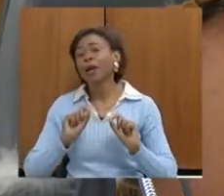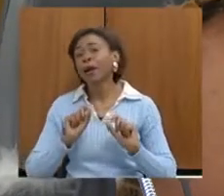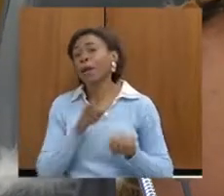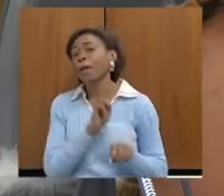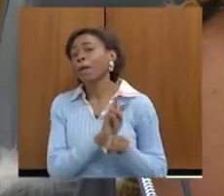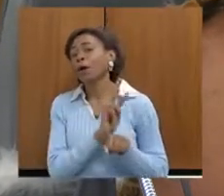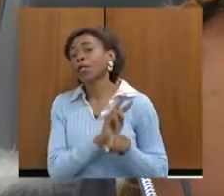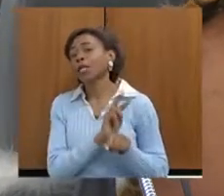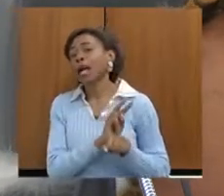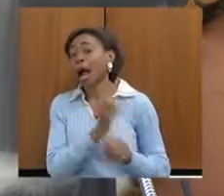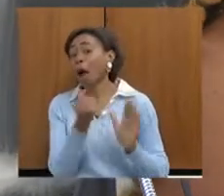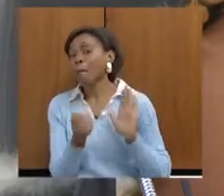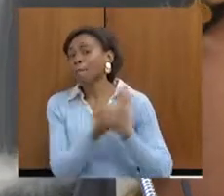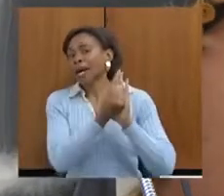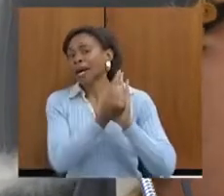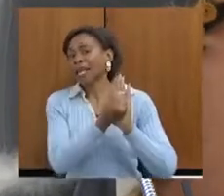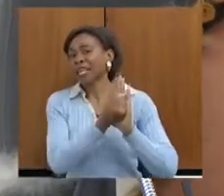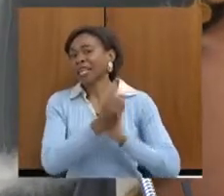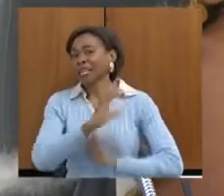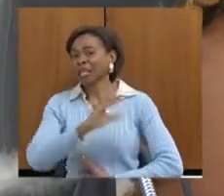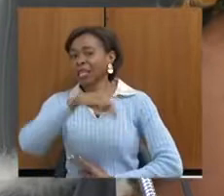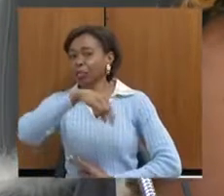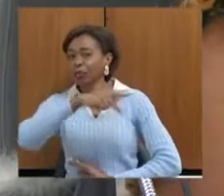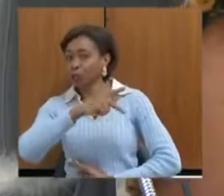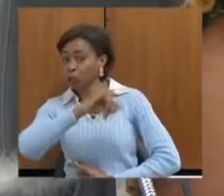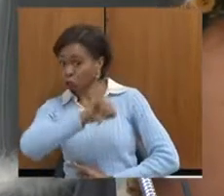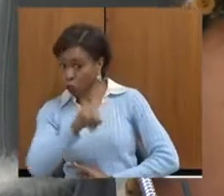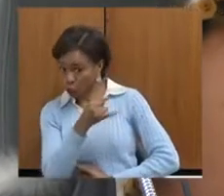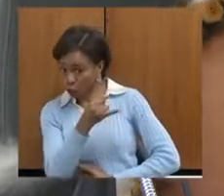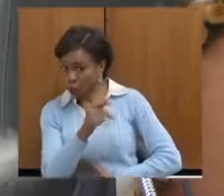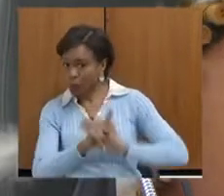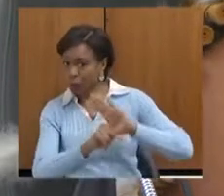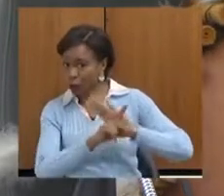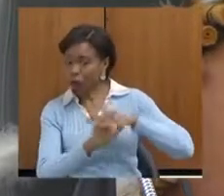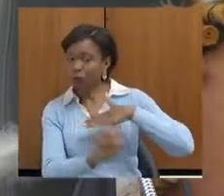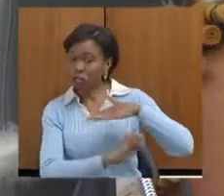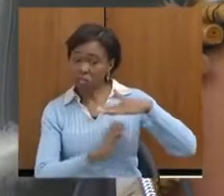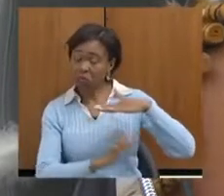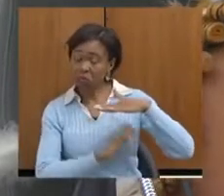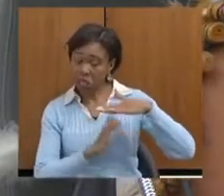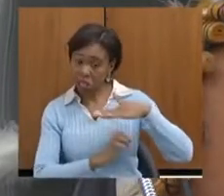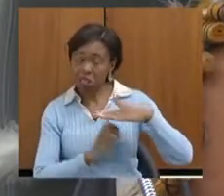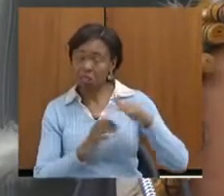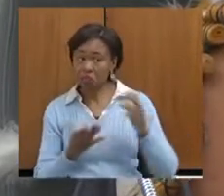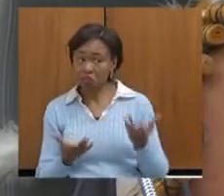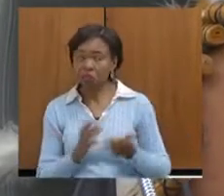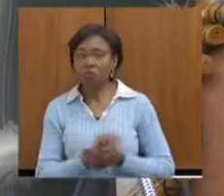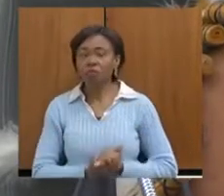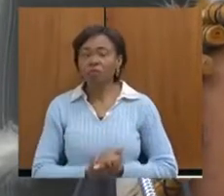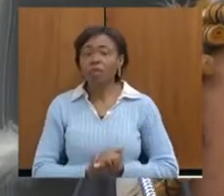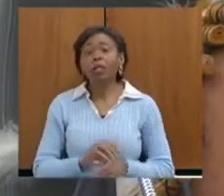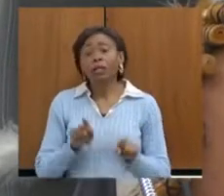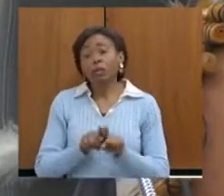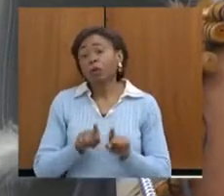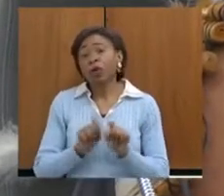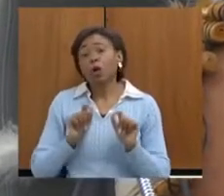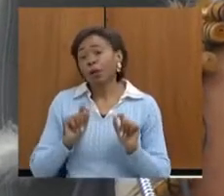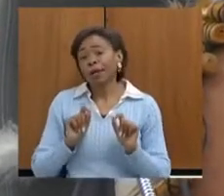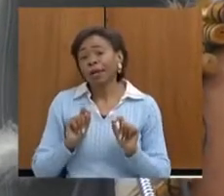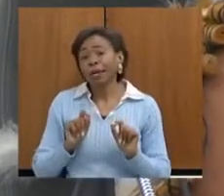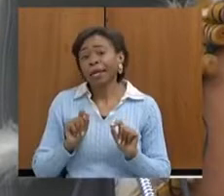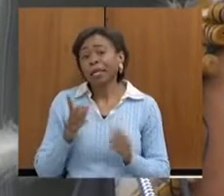esse outro dado aqui do Balanço também que é do papel das empresas Mas também como um instrumento